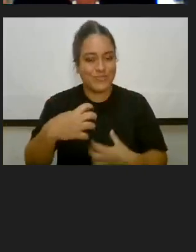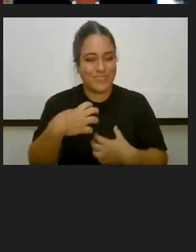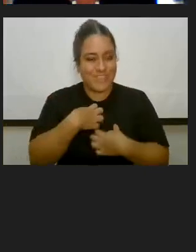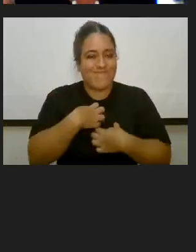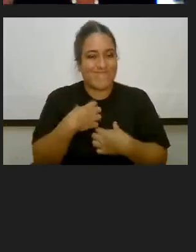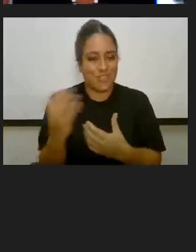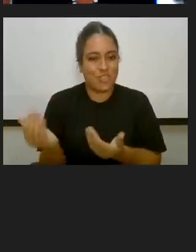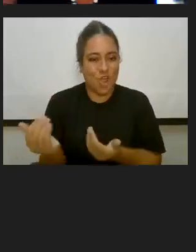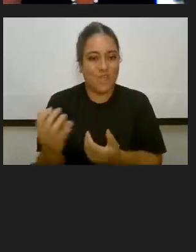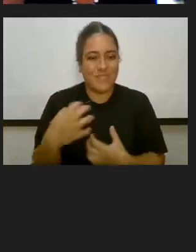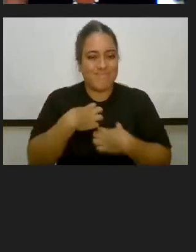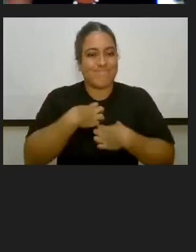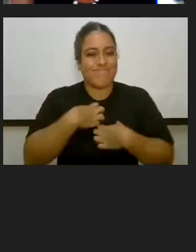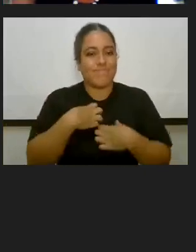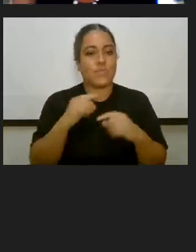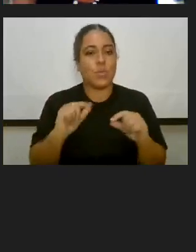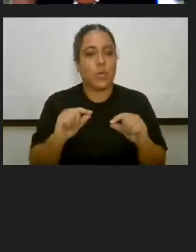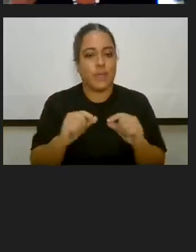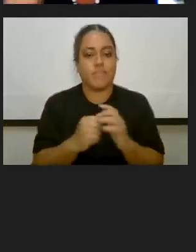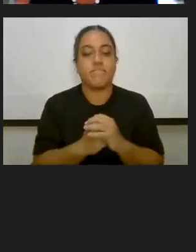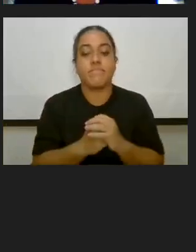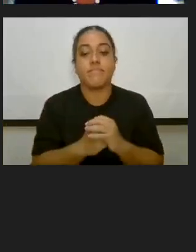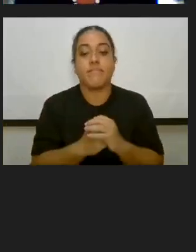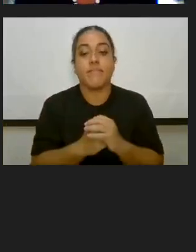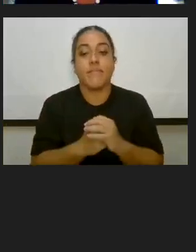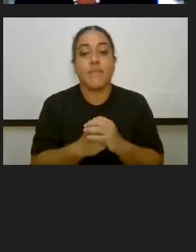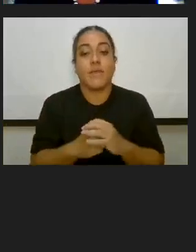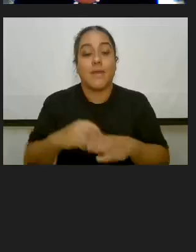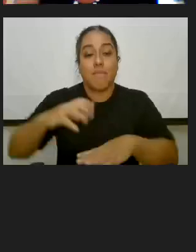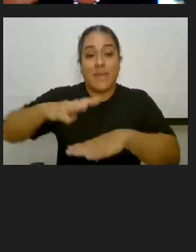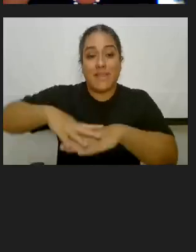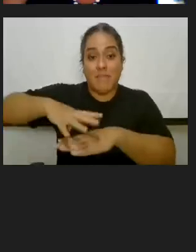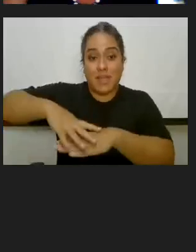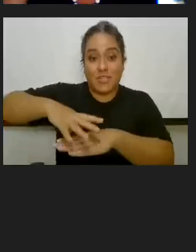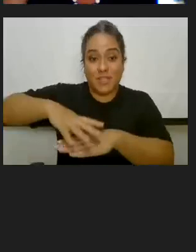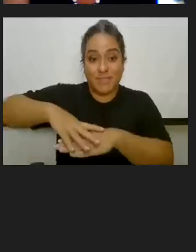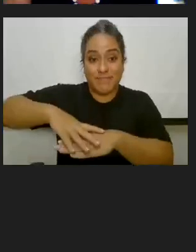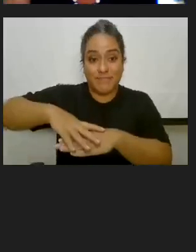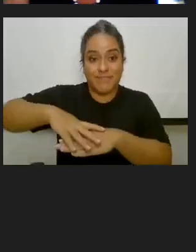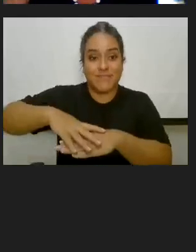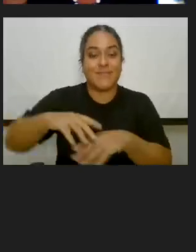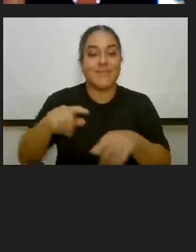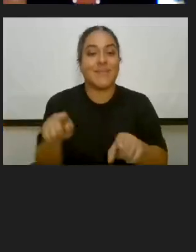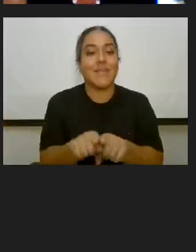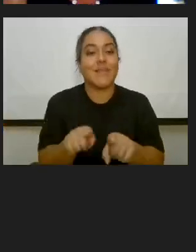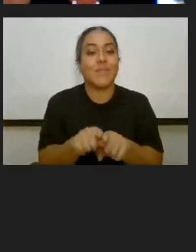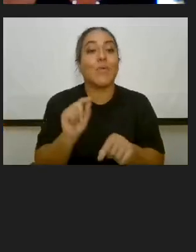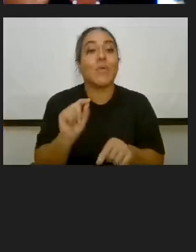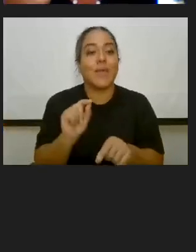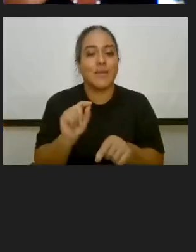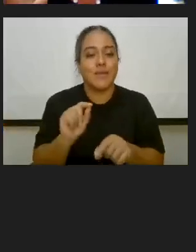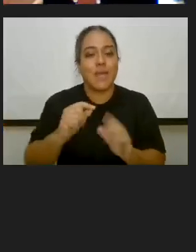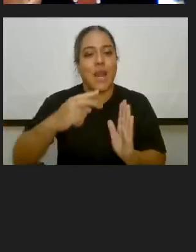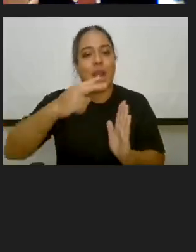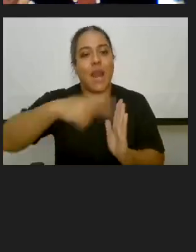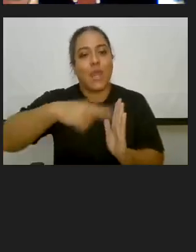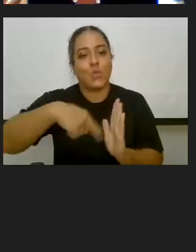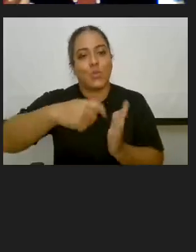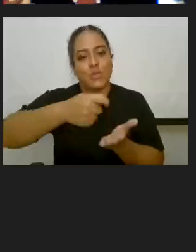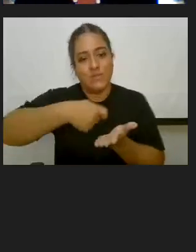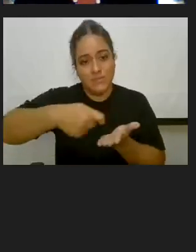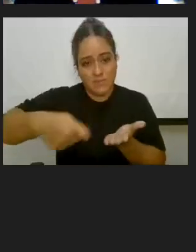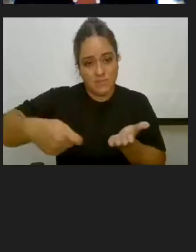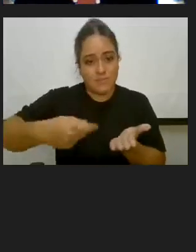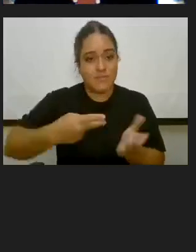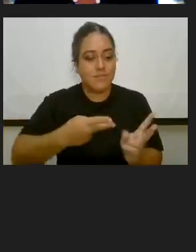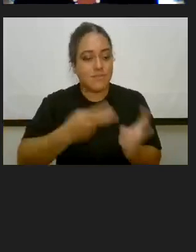são em relação à matemática e em relação à leitura e interpretação de